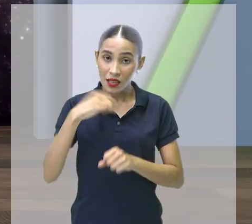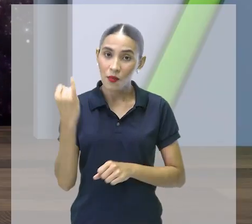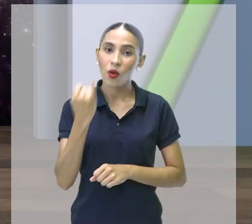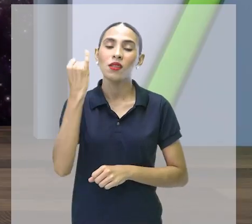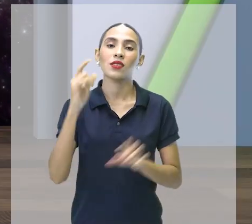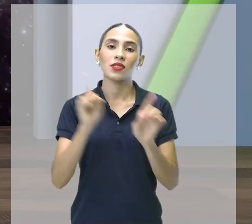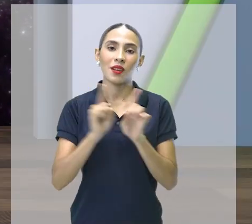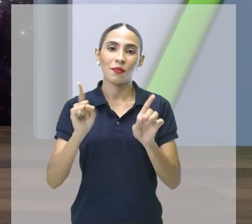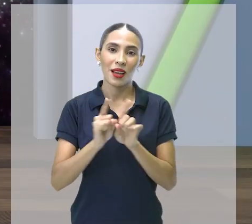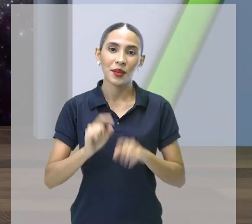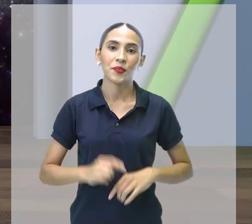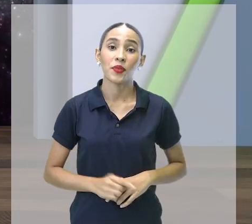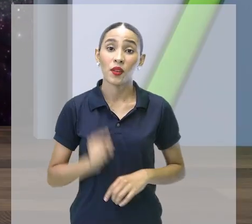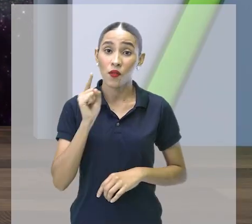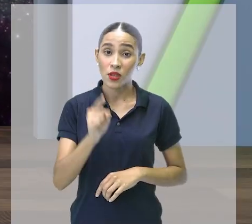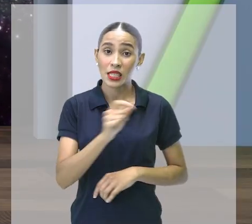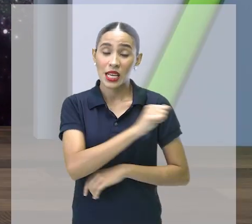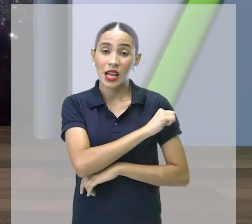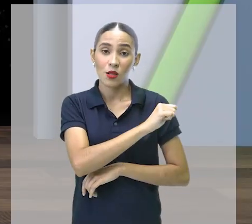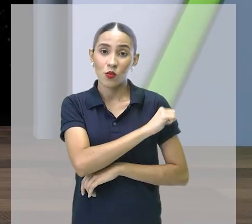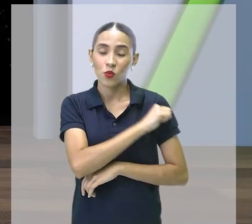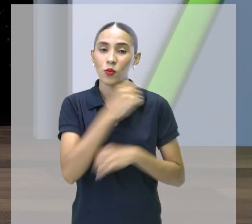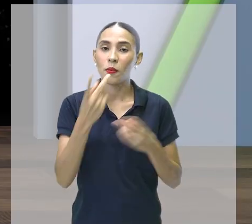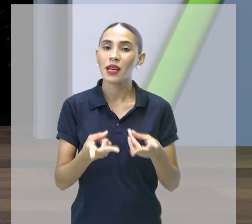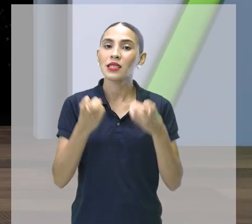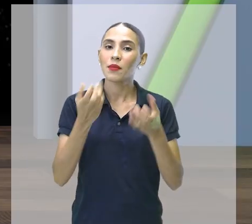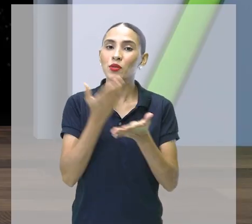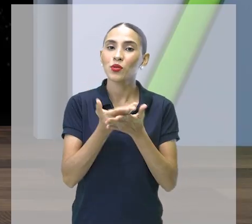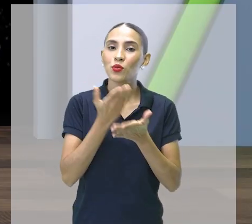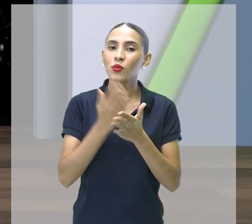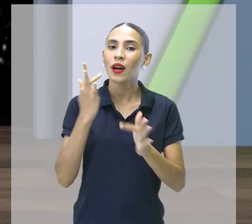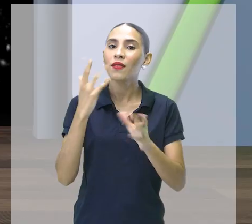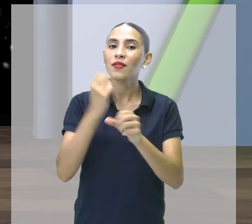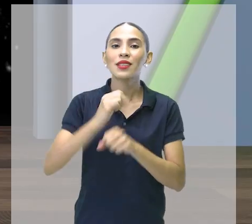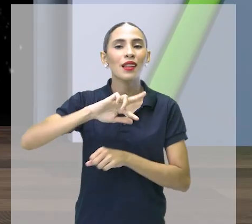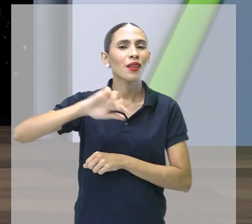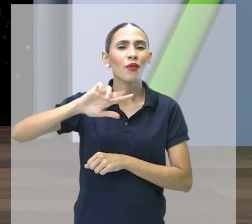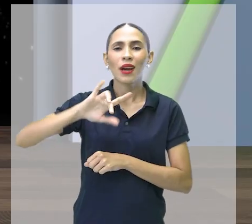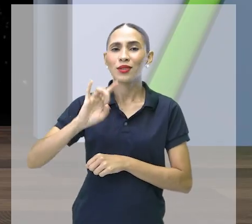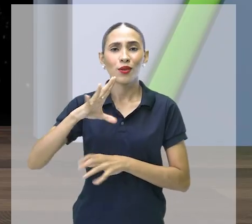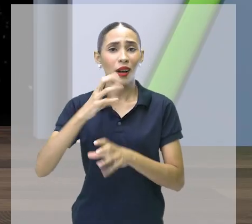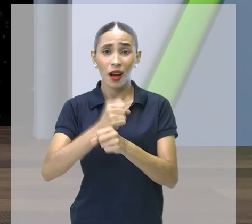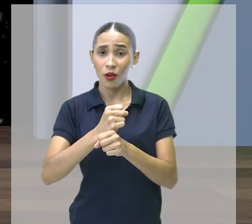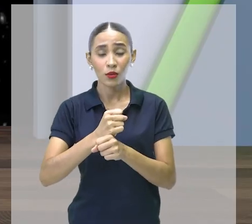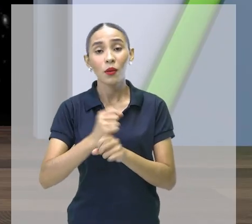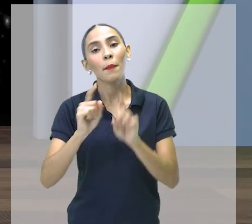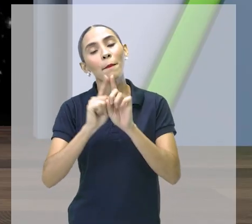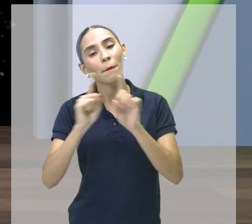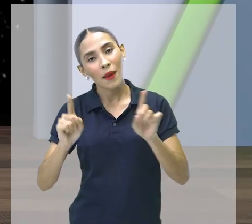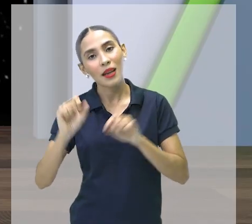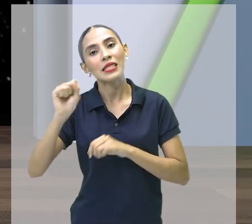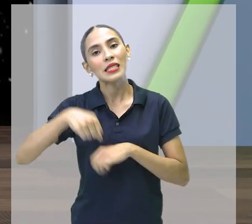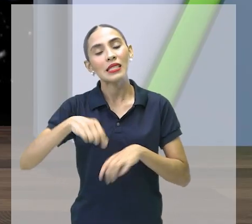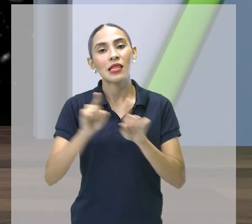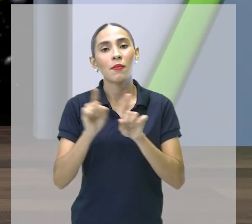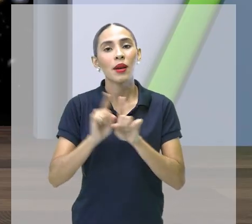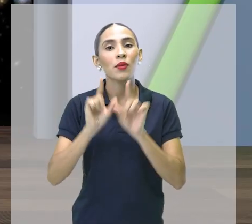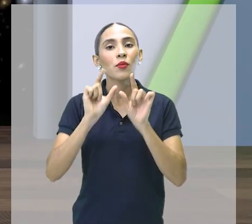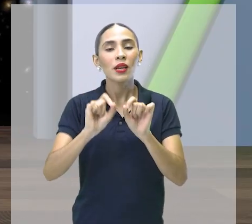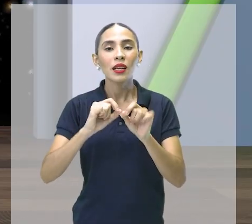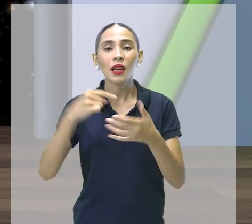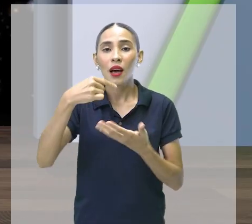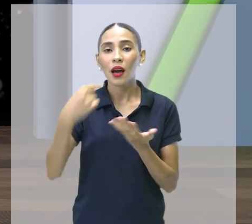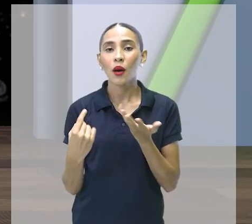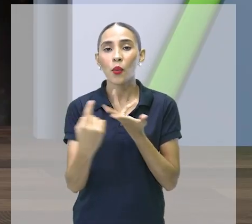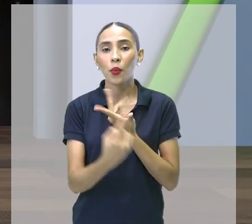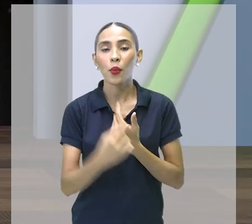sim algo muito importante que, graças a esses cientistas que vieram para você